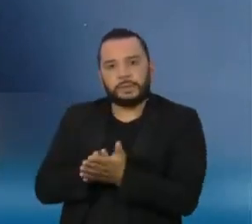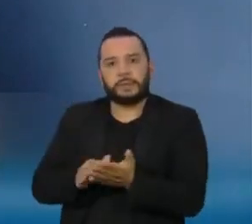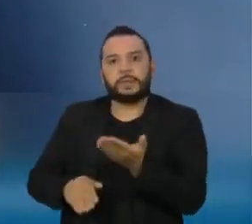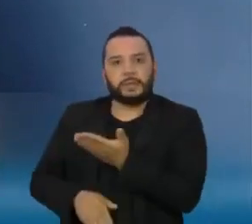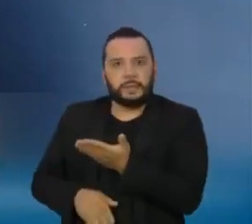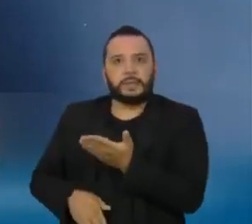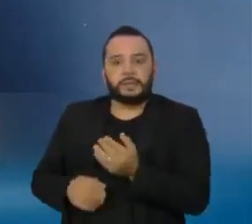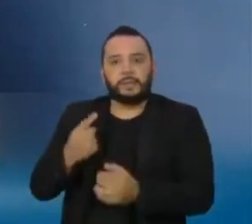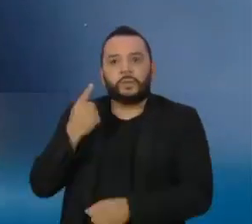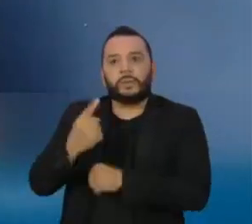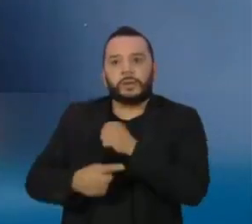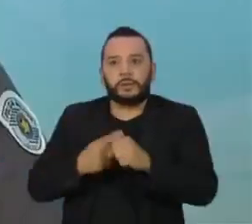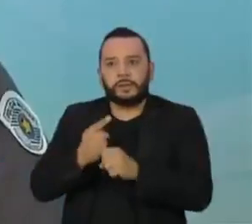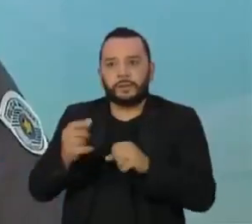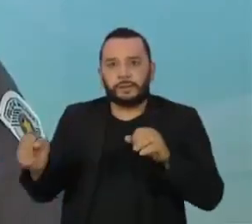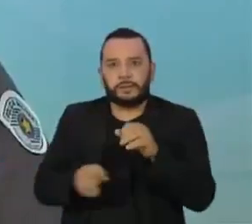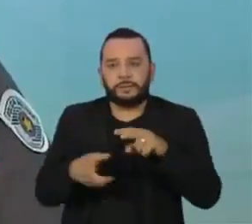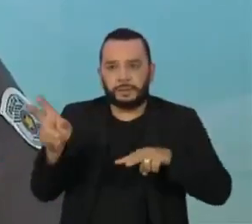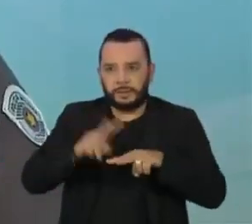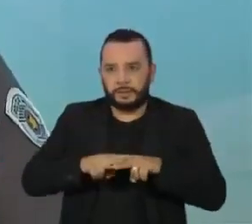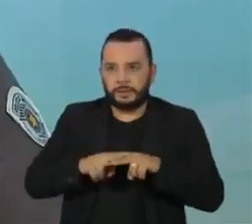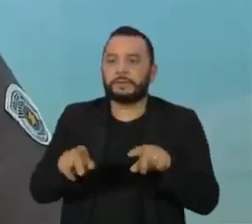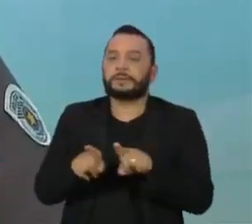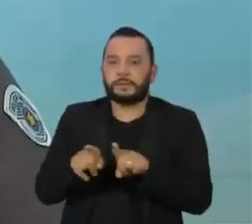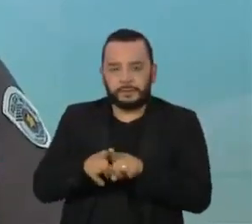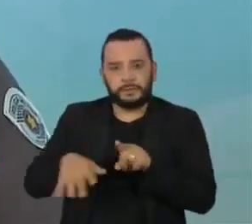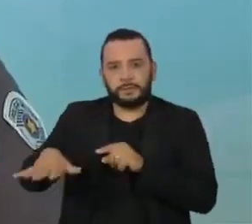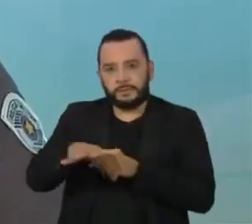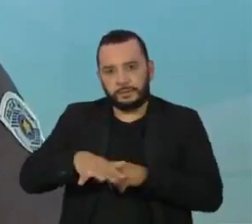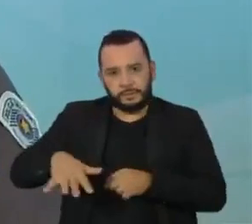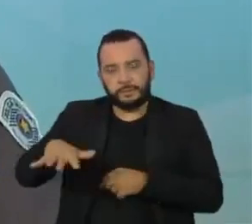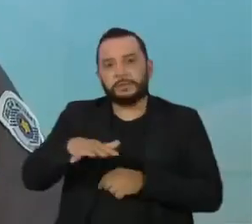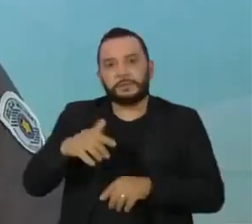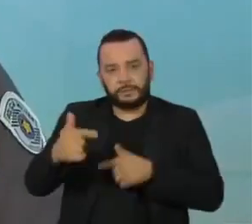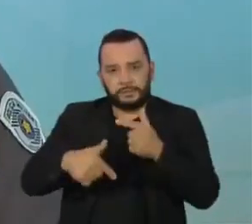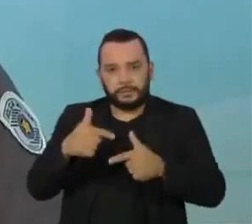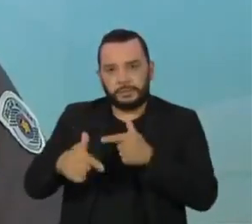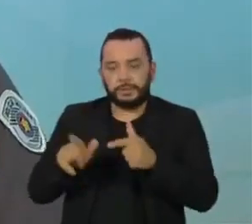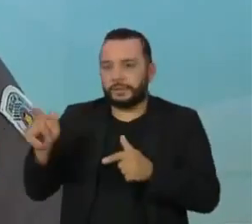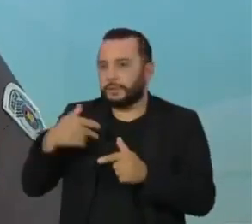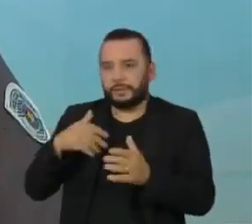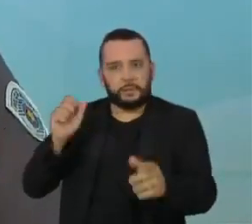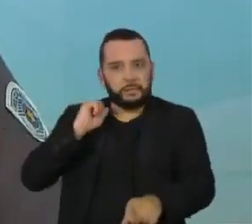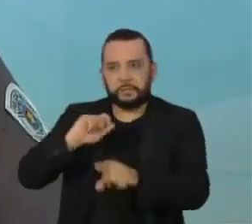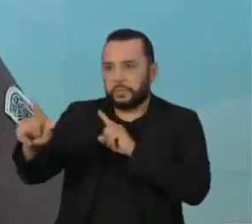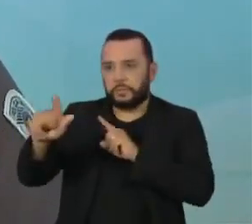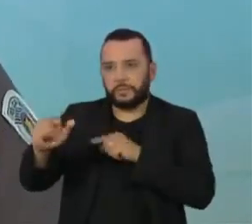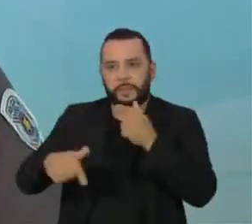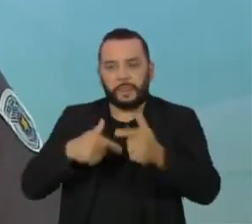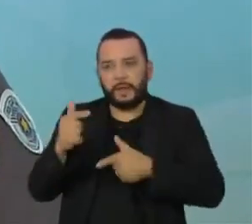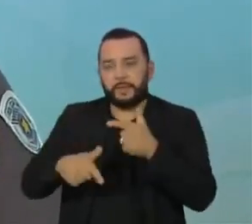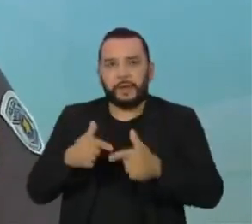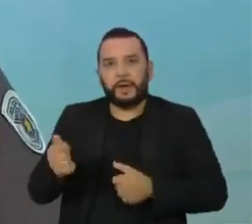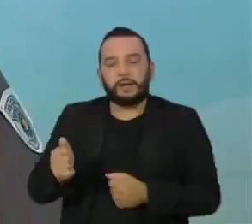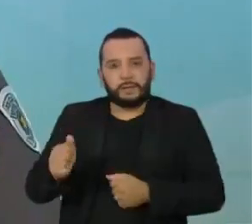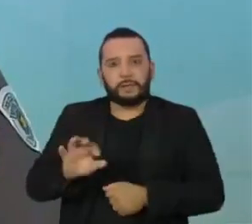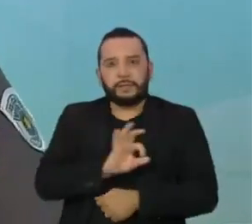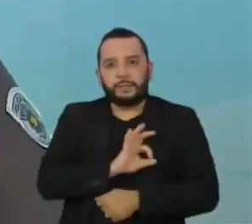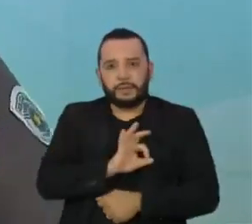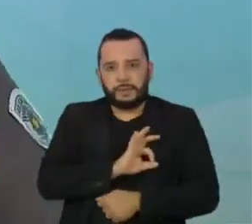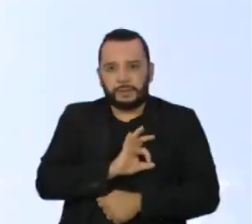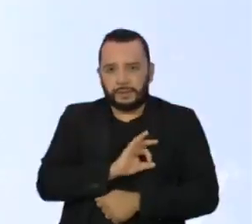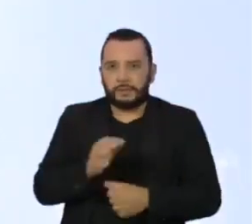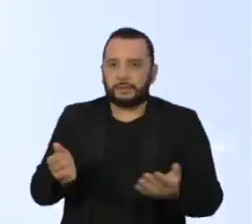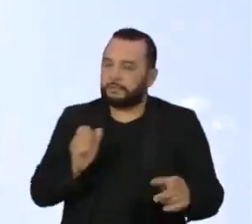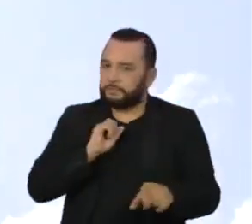ao militar pode chegar a um ano de prisão já no ambiente administrativo o inquérito pode resultar na expulsão do coronel dos quadros da